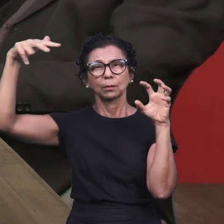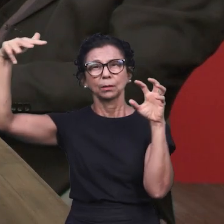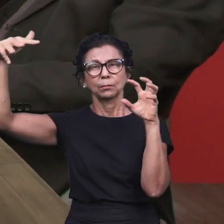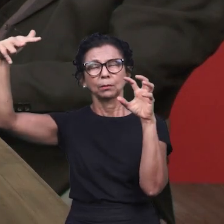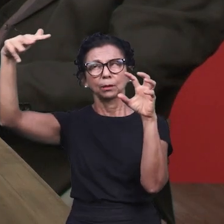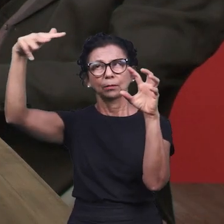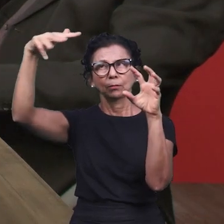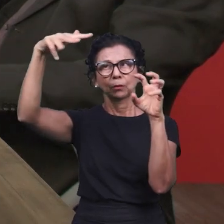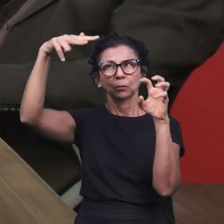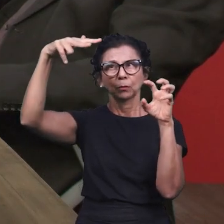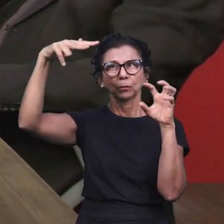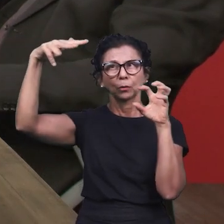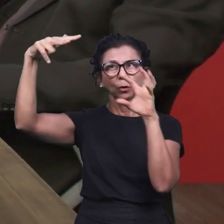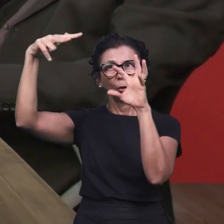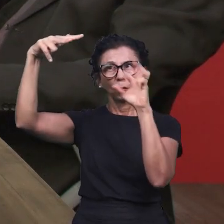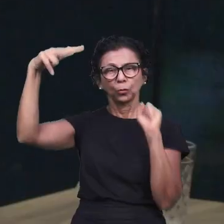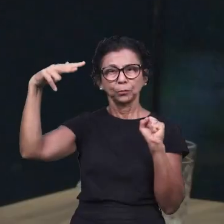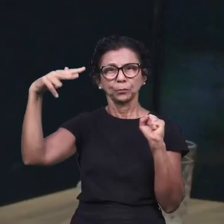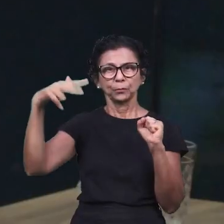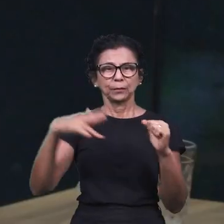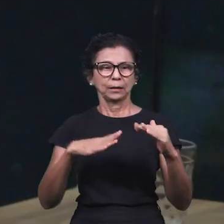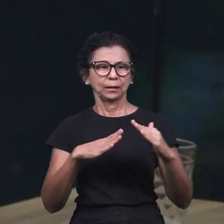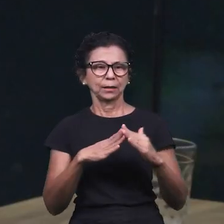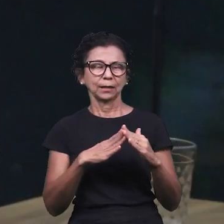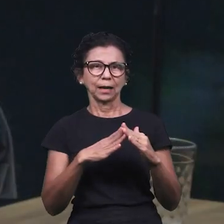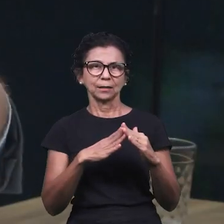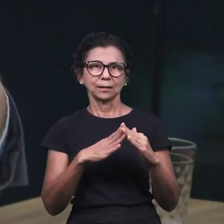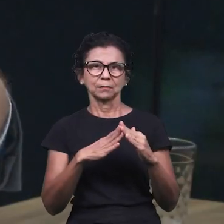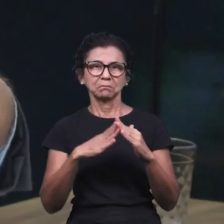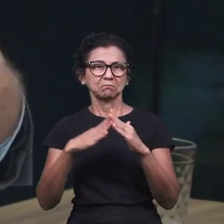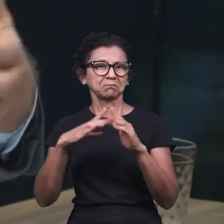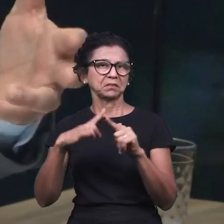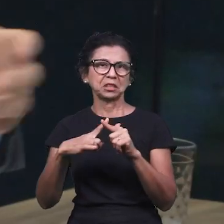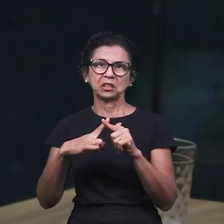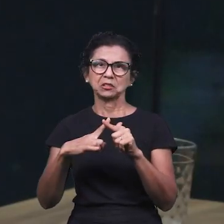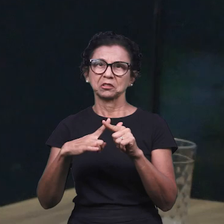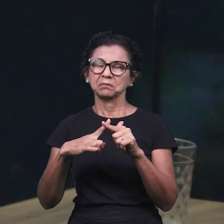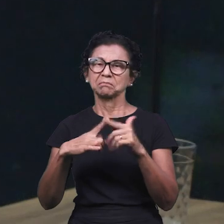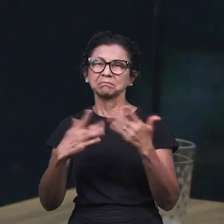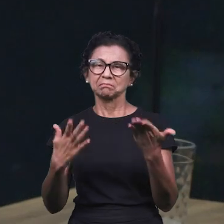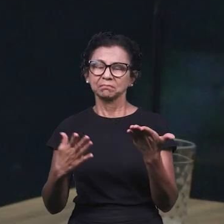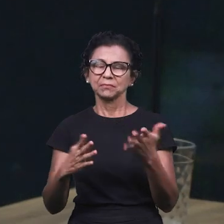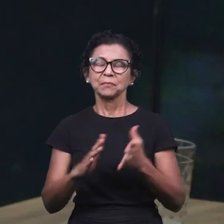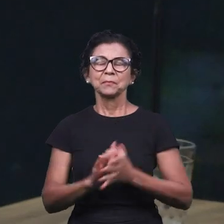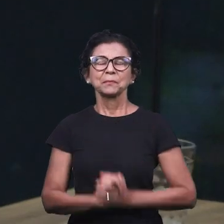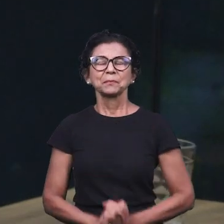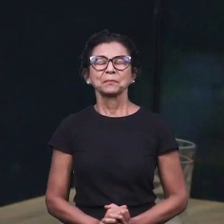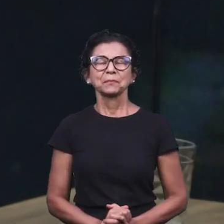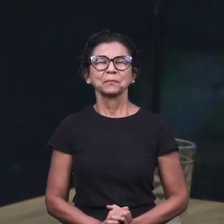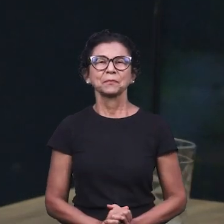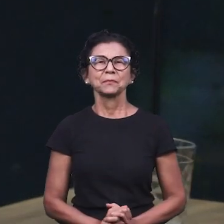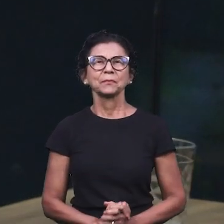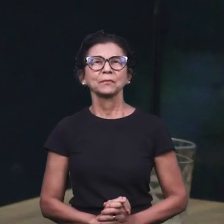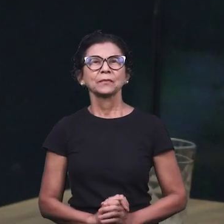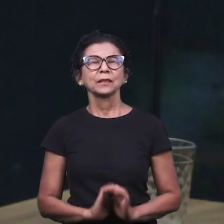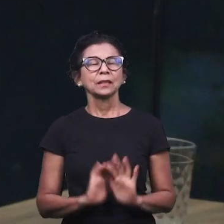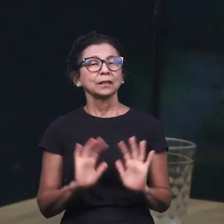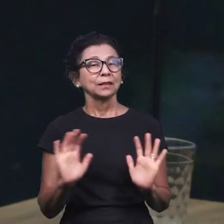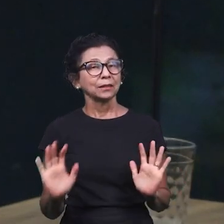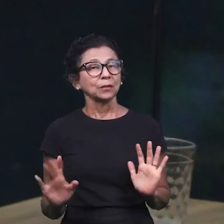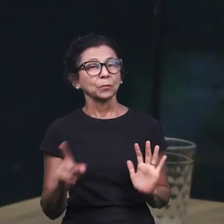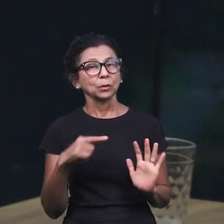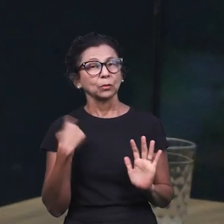e nós colocamos a antena, né? Foi colocando gradativamente a antena nas igrejas, nós colocamos,